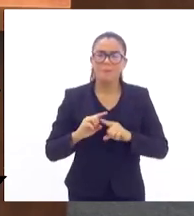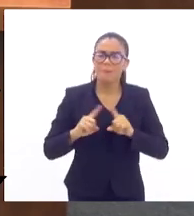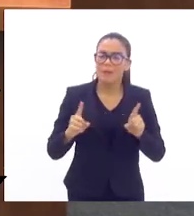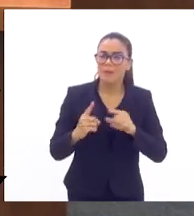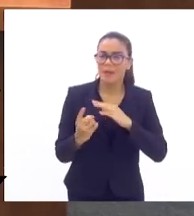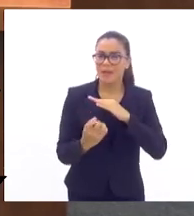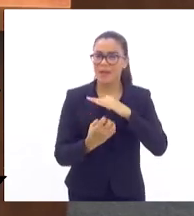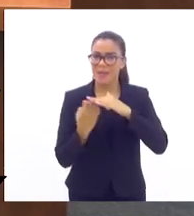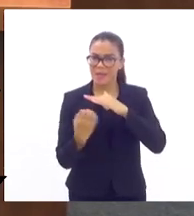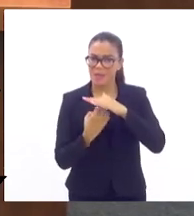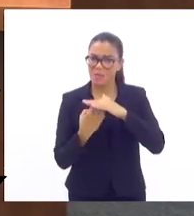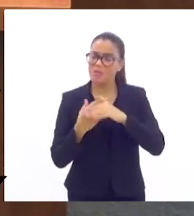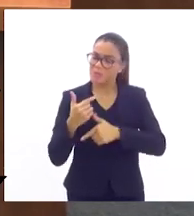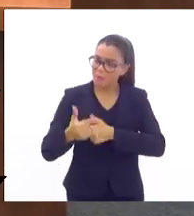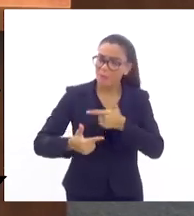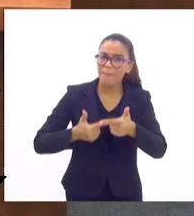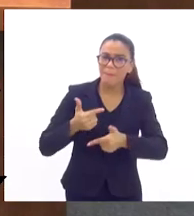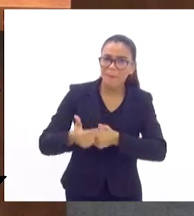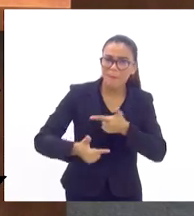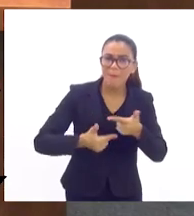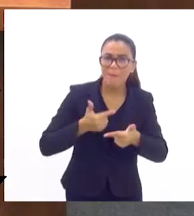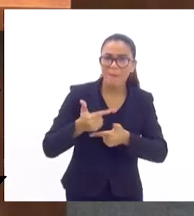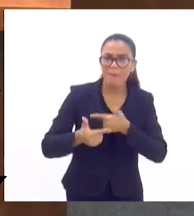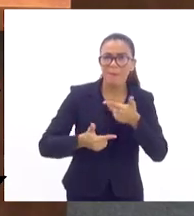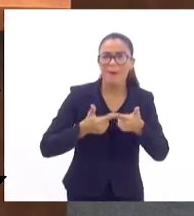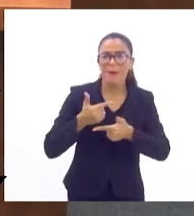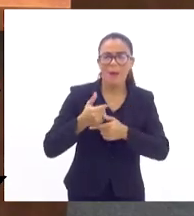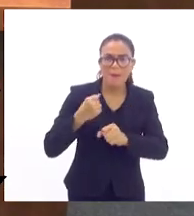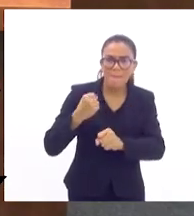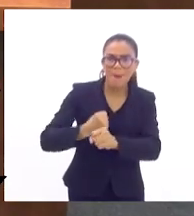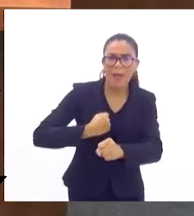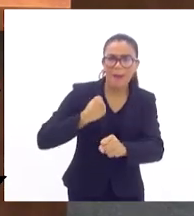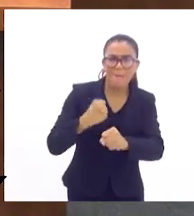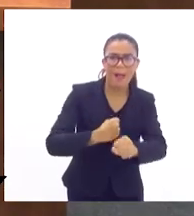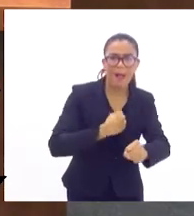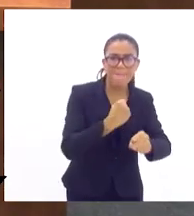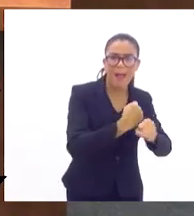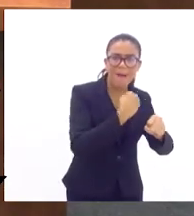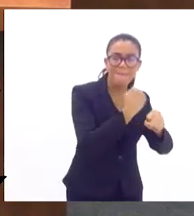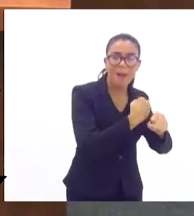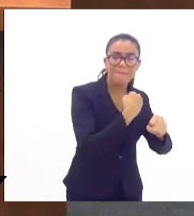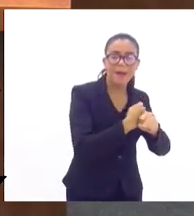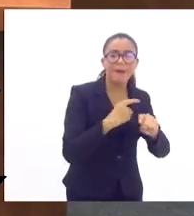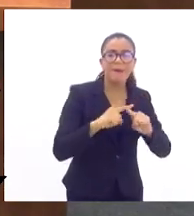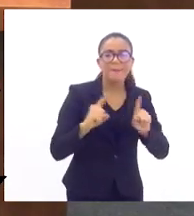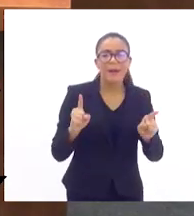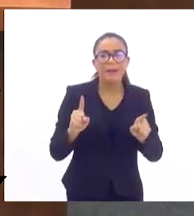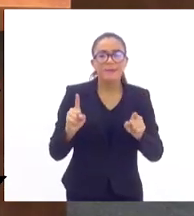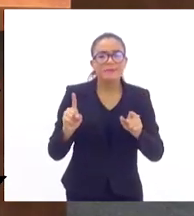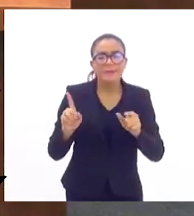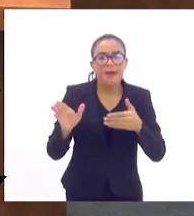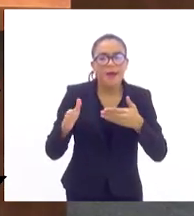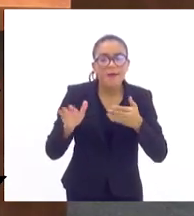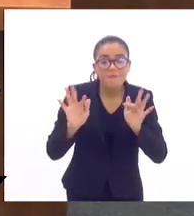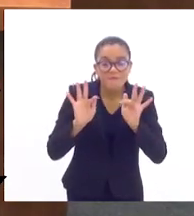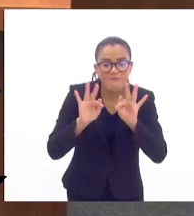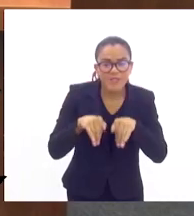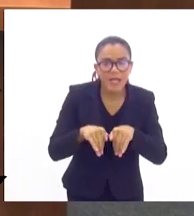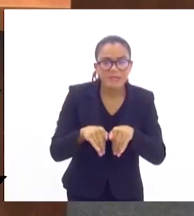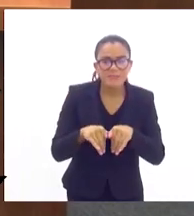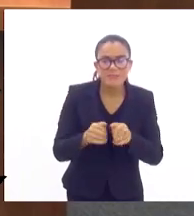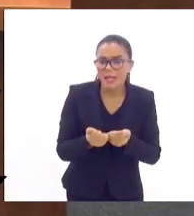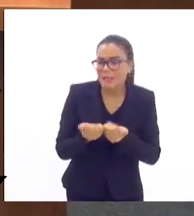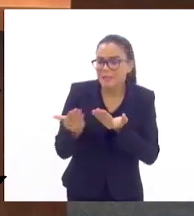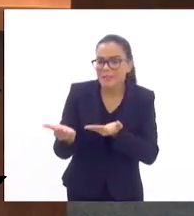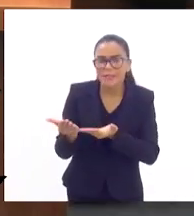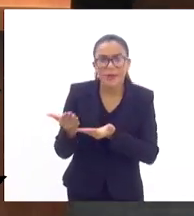ela vem fazendo os serviços, abrindo a frente de serviço, mas na sua finalização está entregando um serviço de péssima